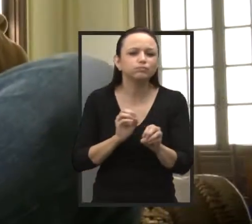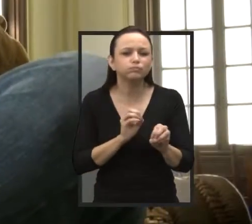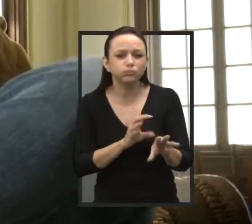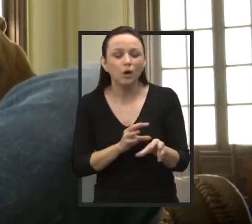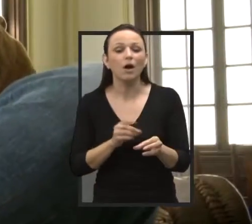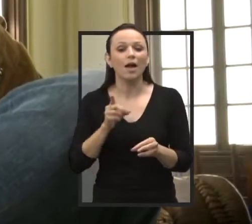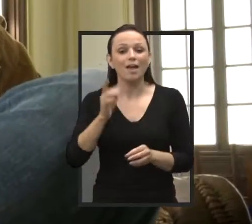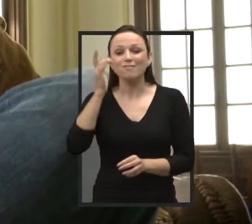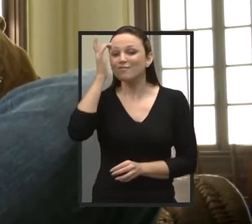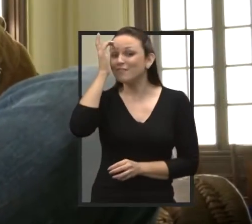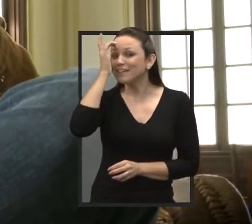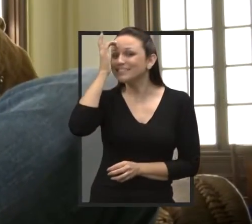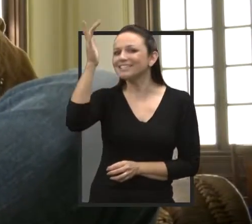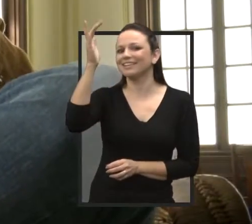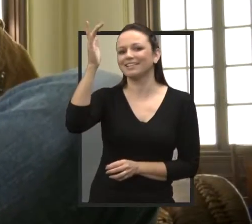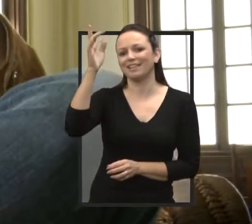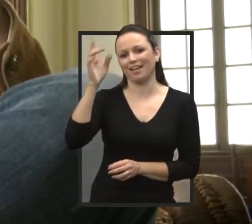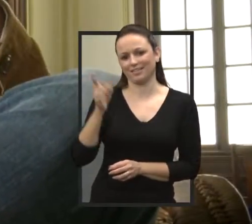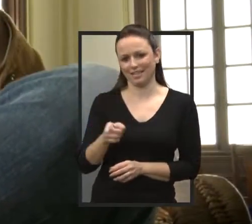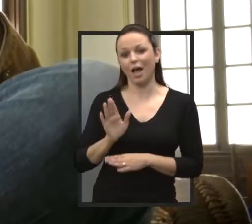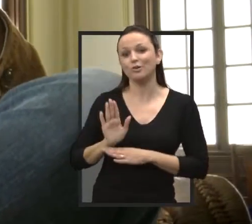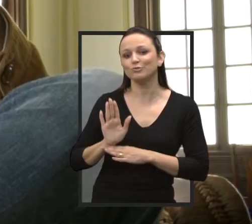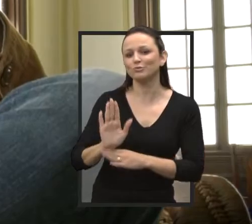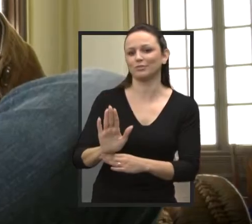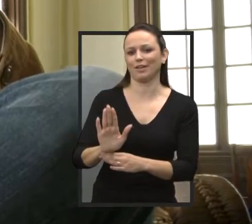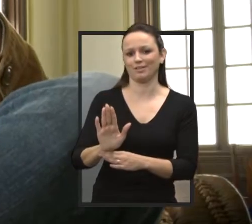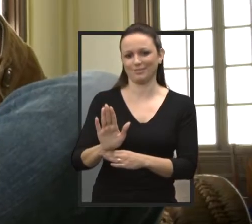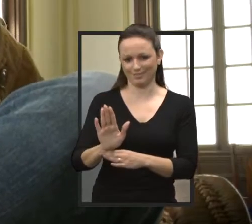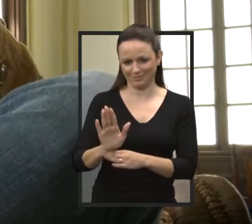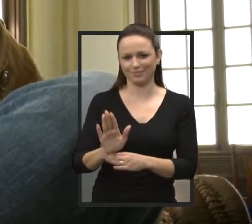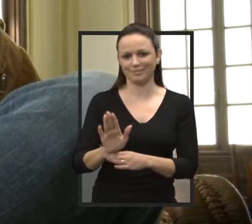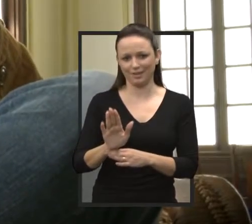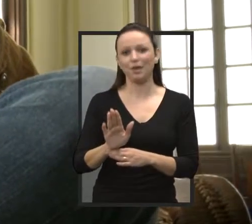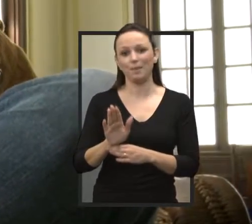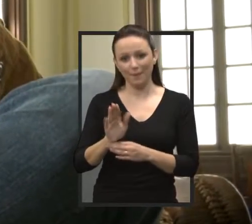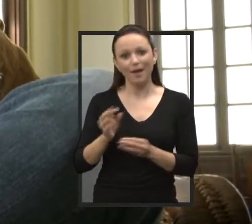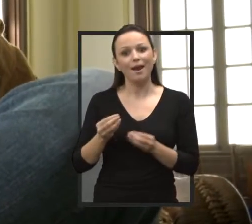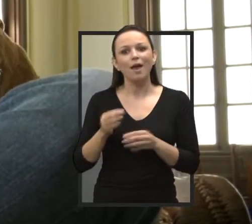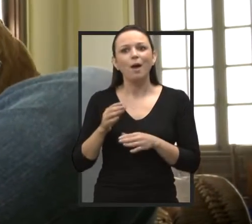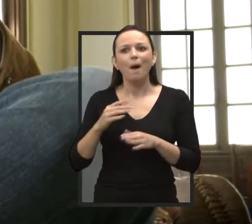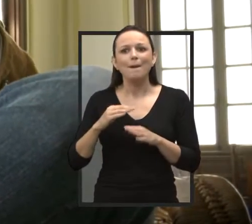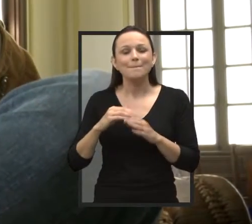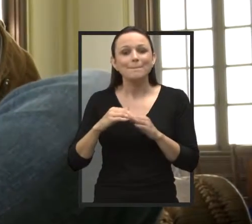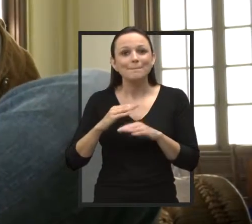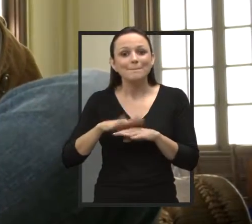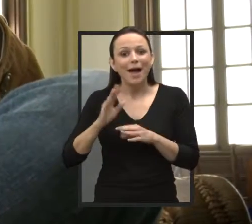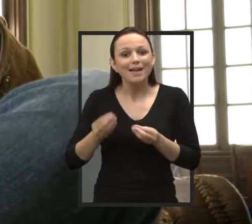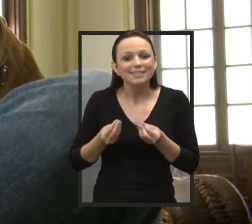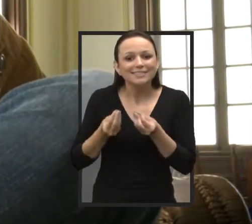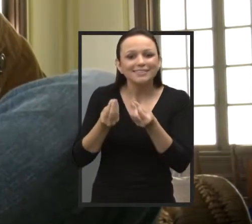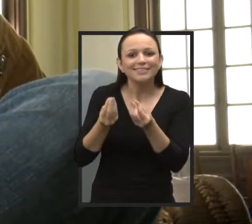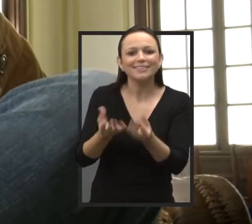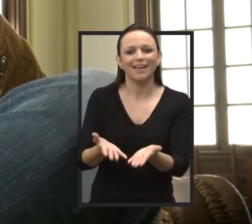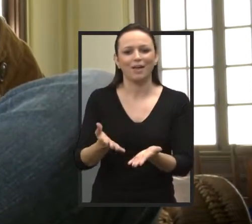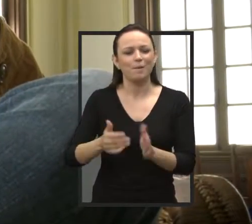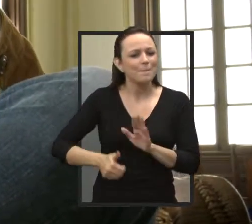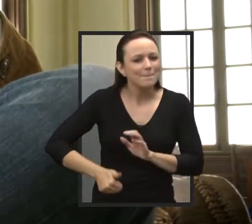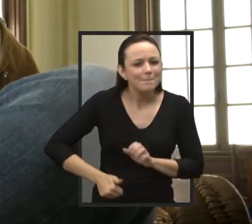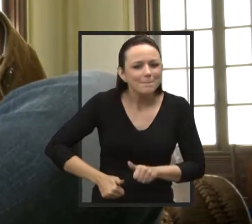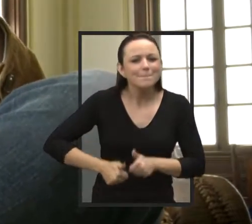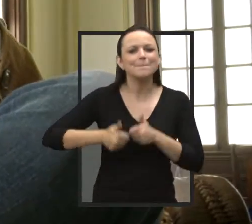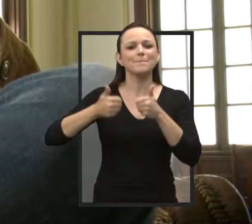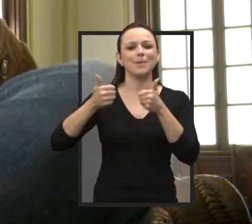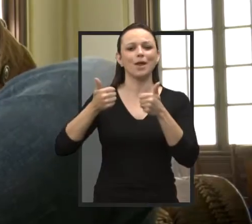então, que facilitasse, que ajudasse, que fosse um fator contribuinte para